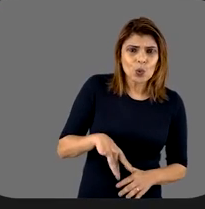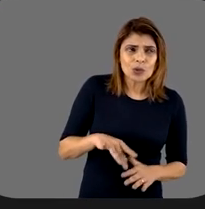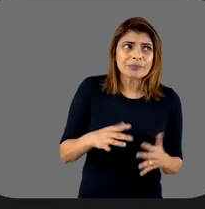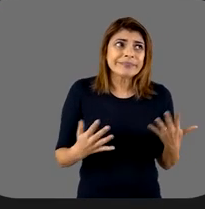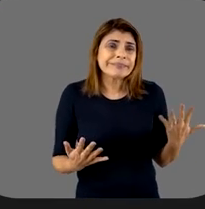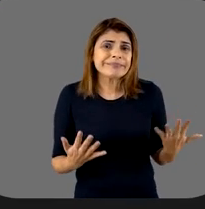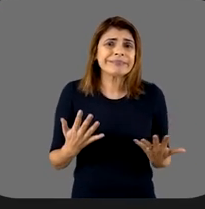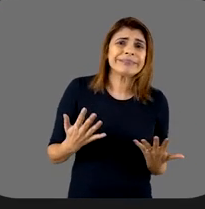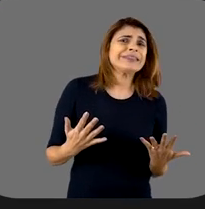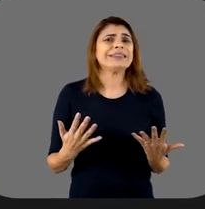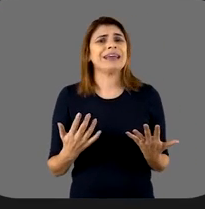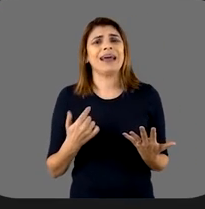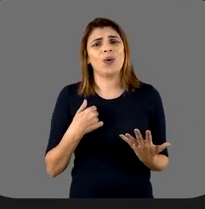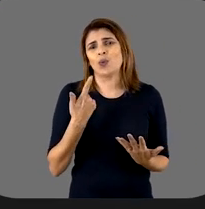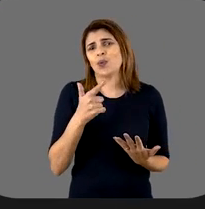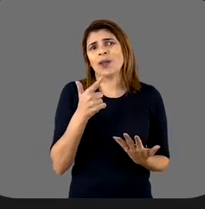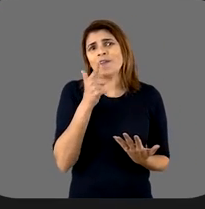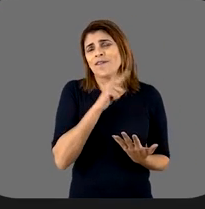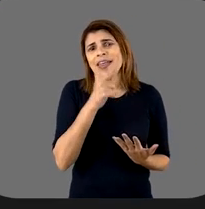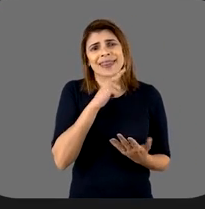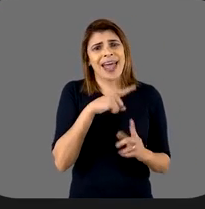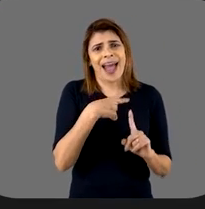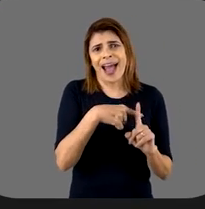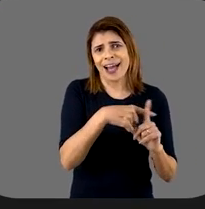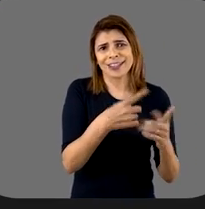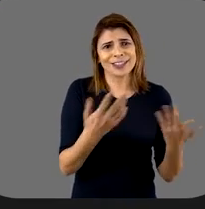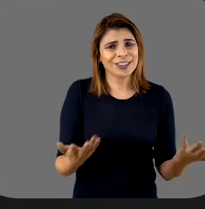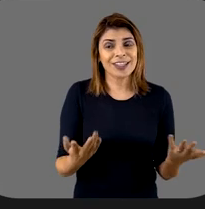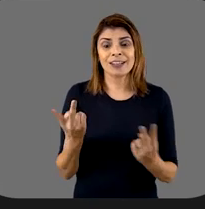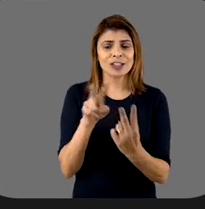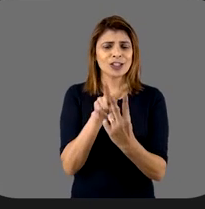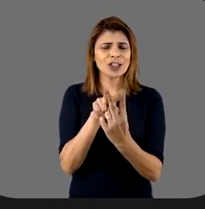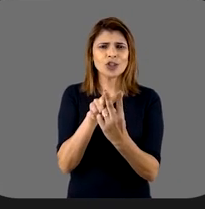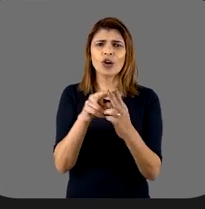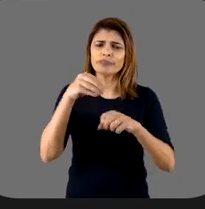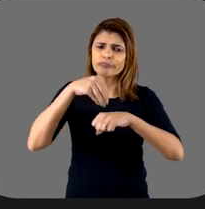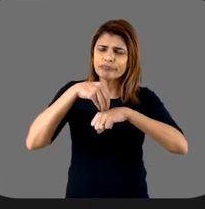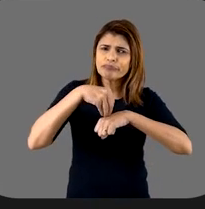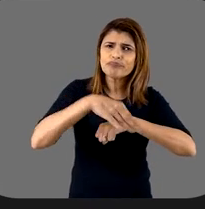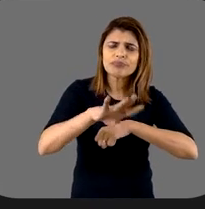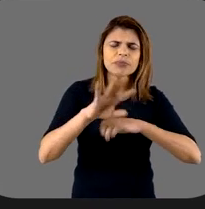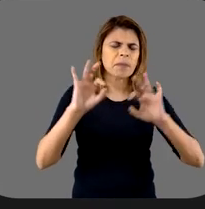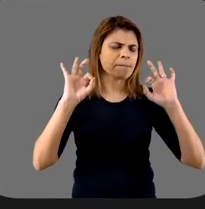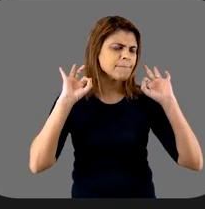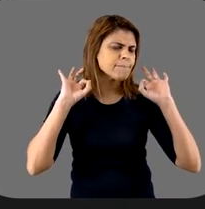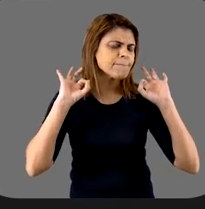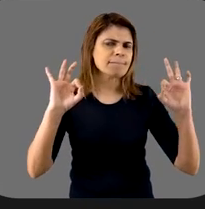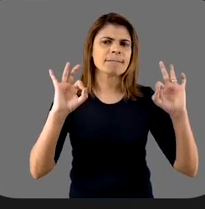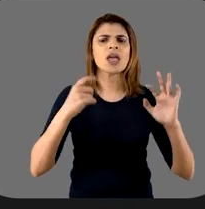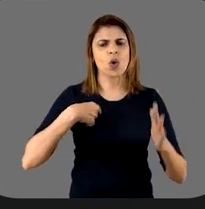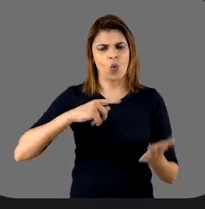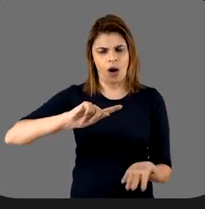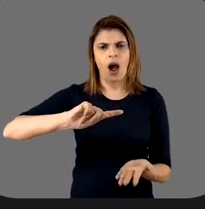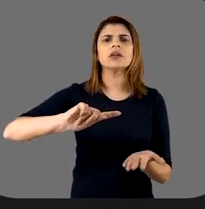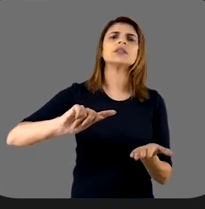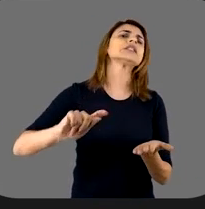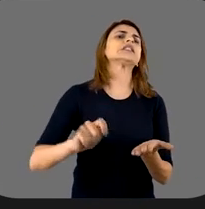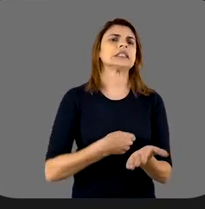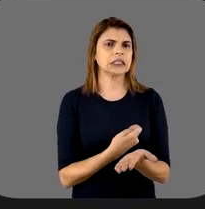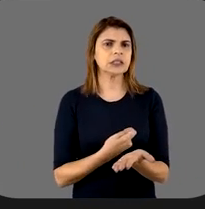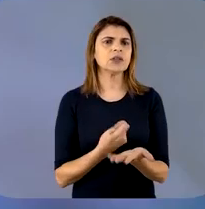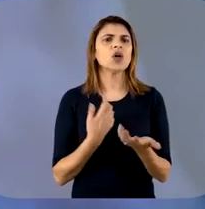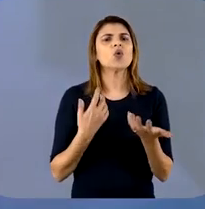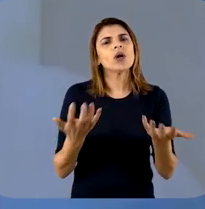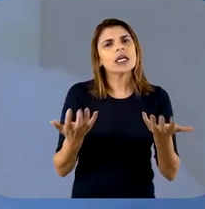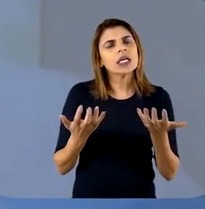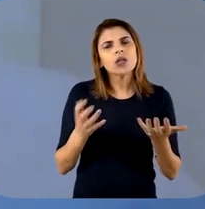eu levo desvantagem nisso, porque o Romulo e o Maurício deram dois recados perfeitos. Eu assino embaixo e quero